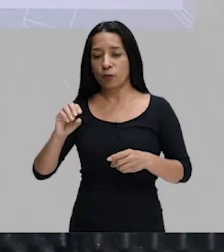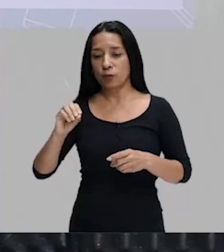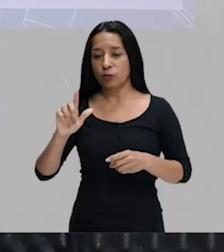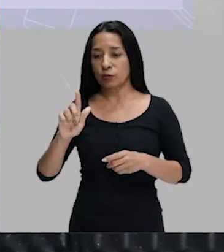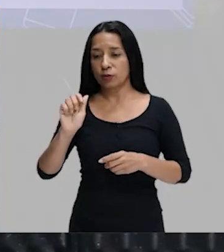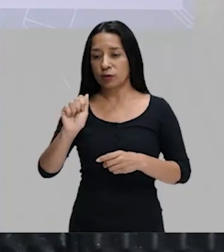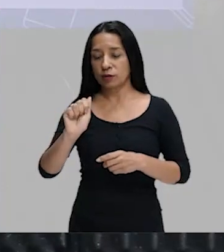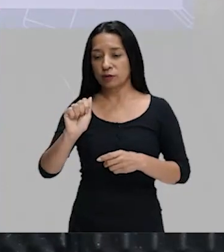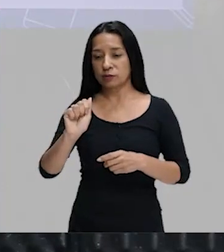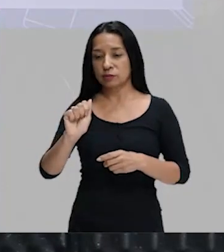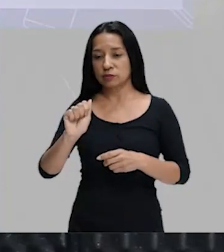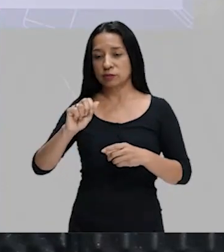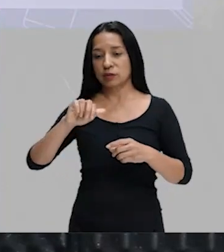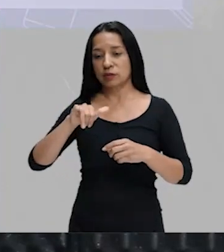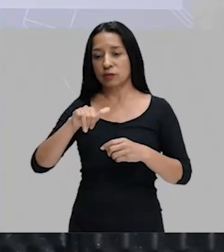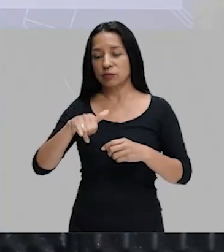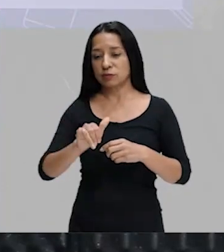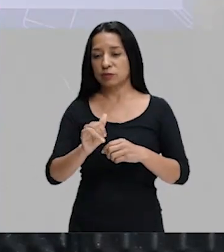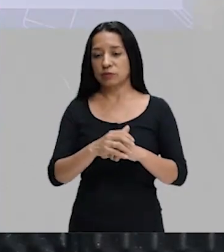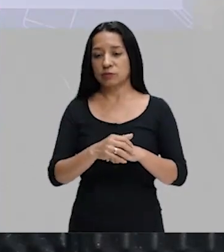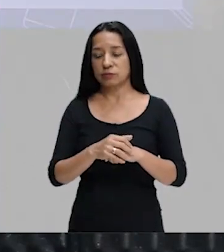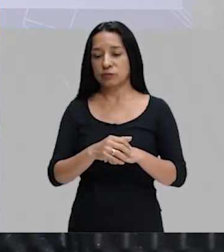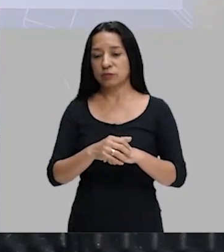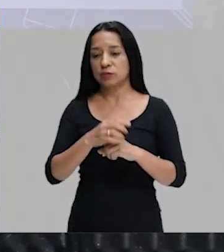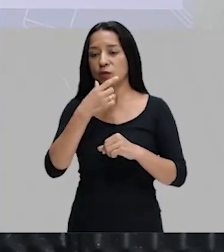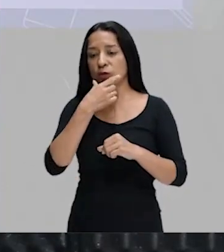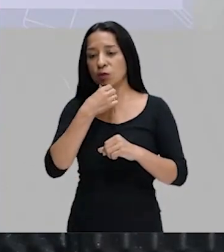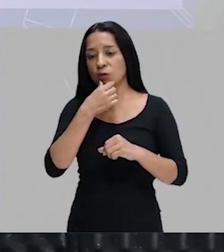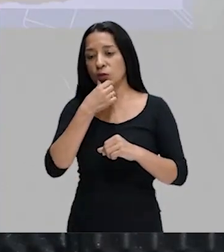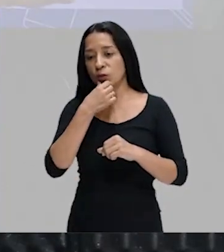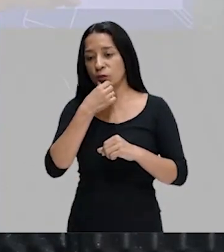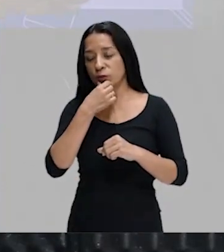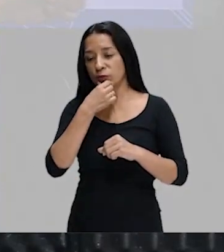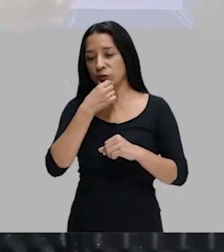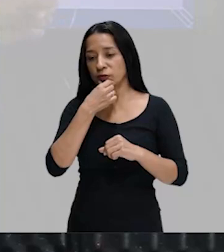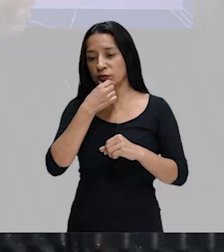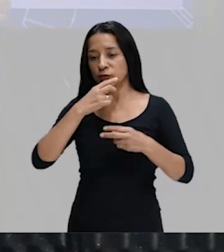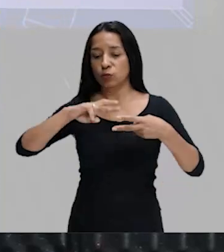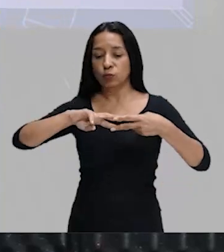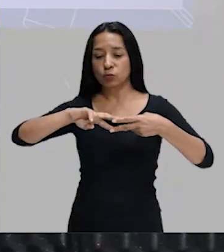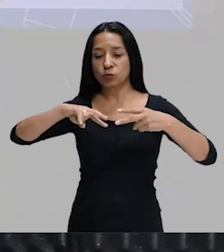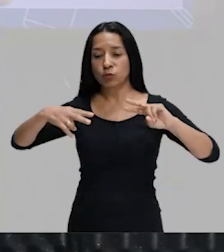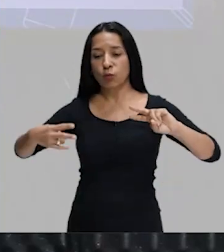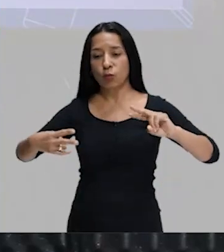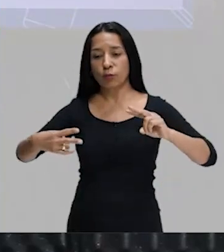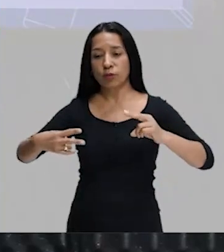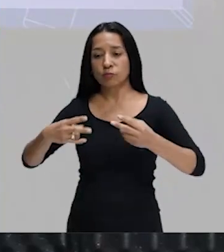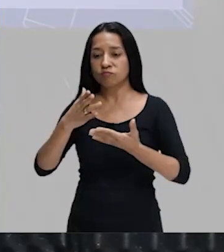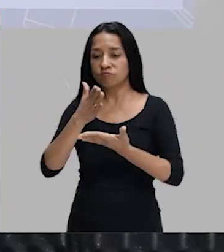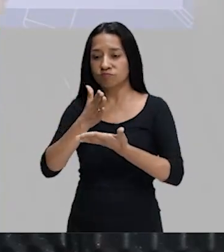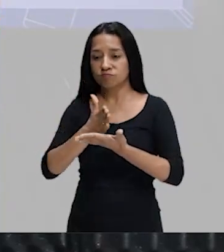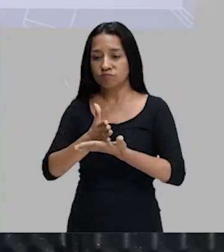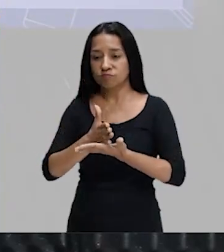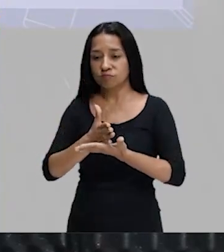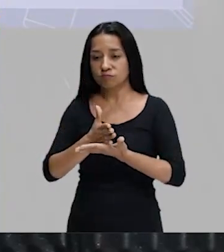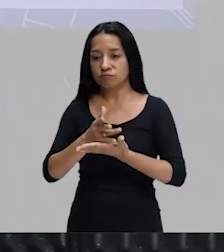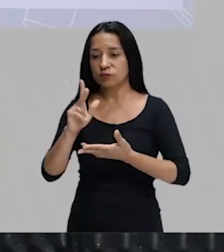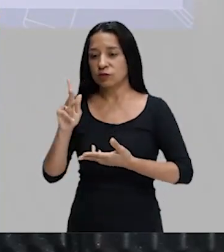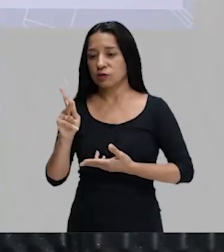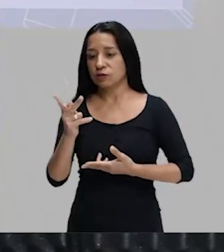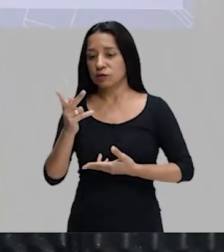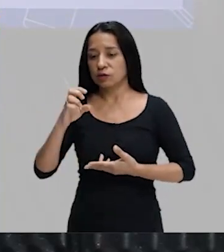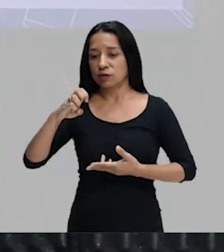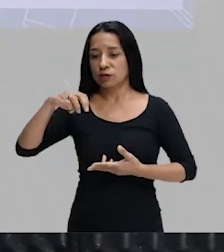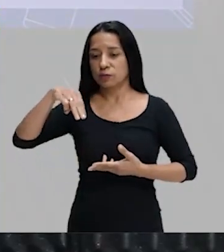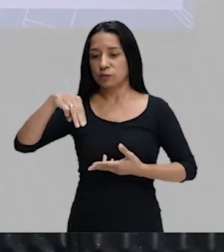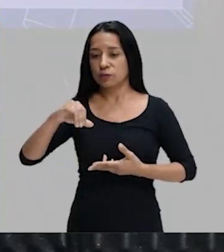masculino, ele vai ser denominado hemizigoto. Esse é o nome, tá? Esse é o